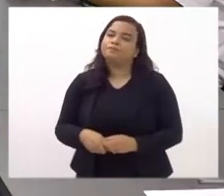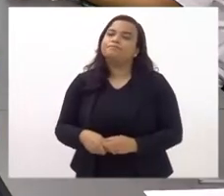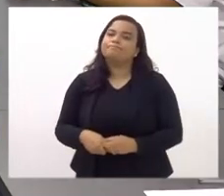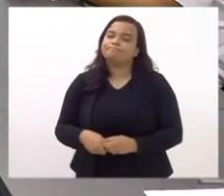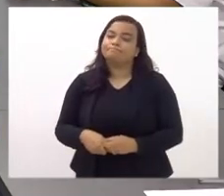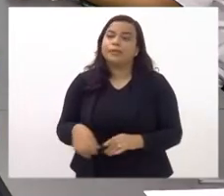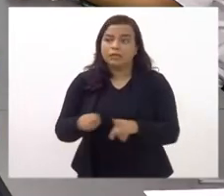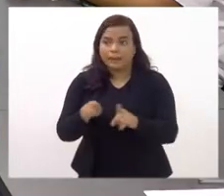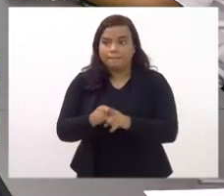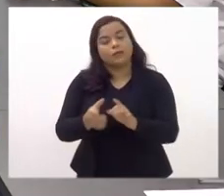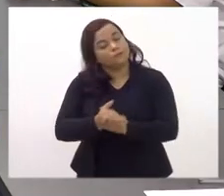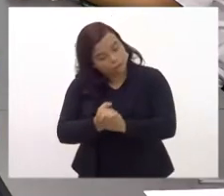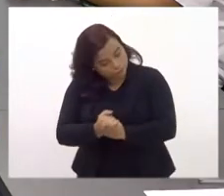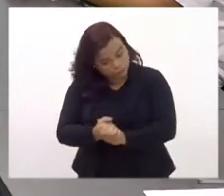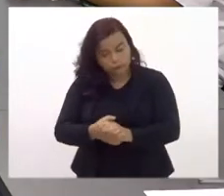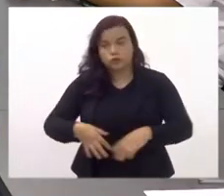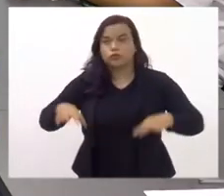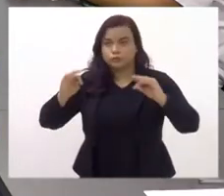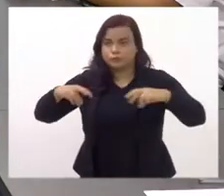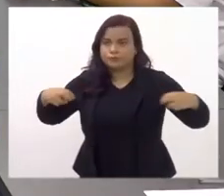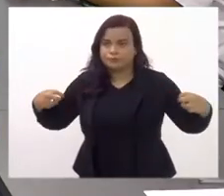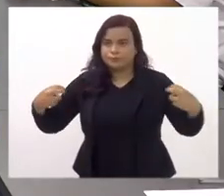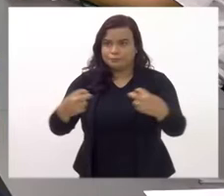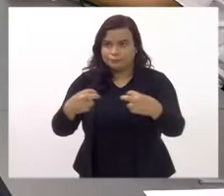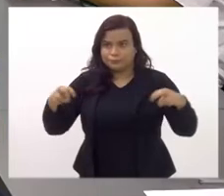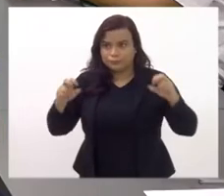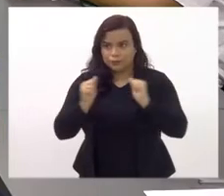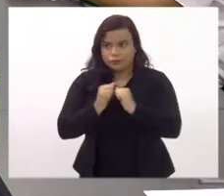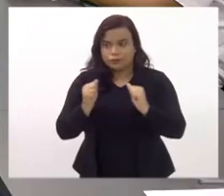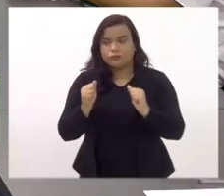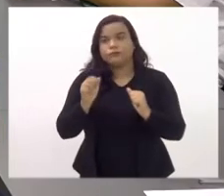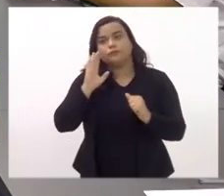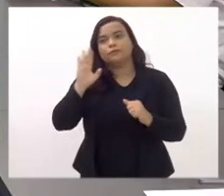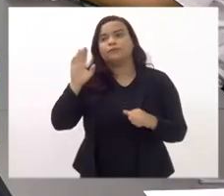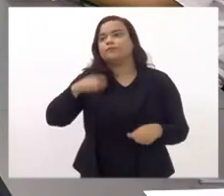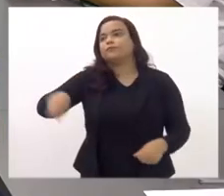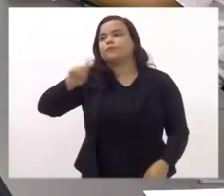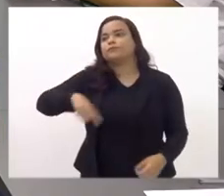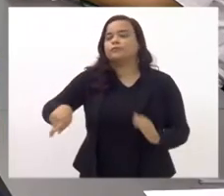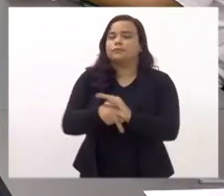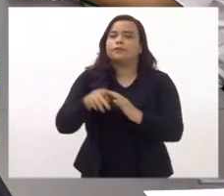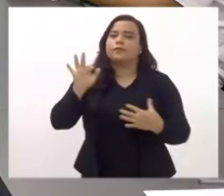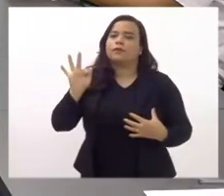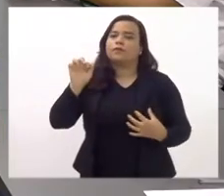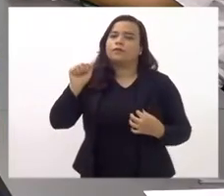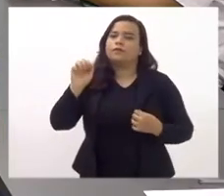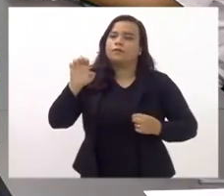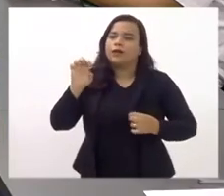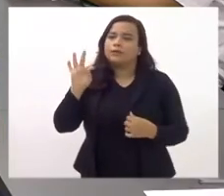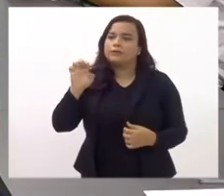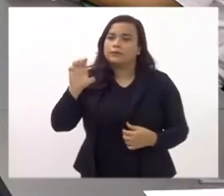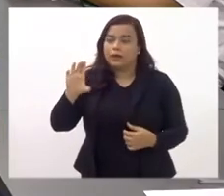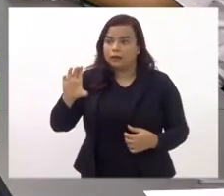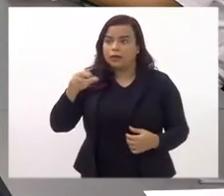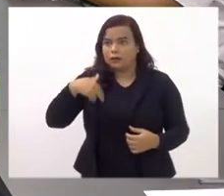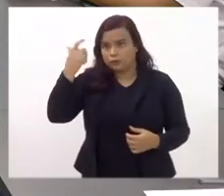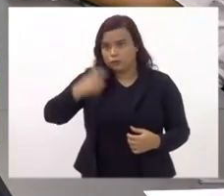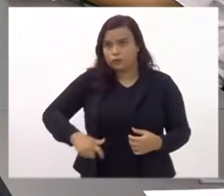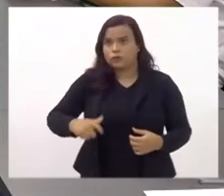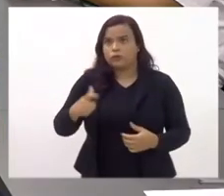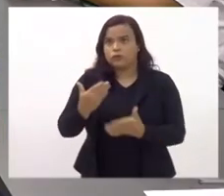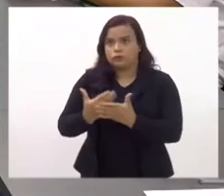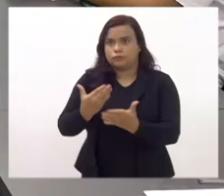E cumprimentar também todo mundo que está aqui na mesa, principalmente a galera da FAITEC, né? Eu sou estudante da FAITEC João